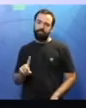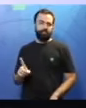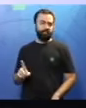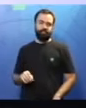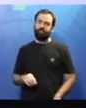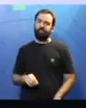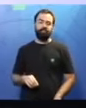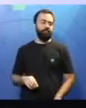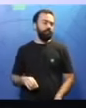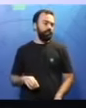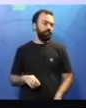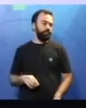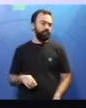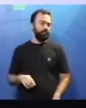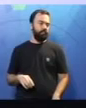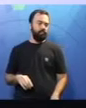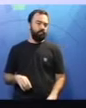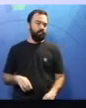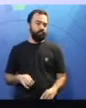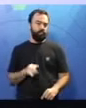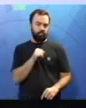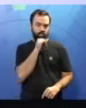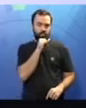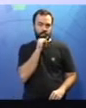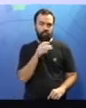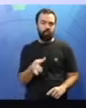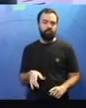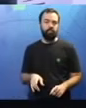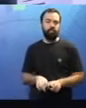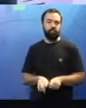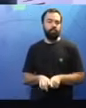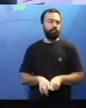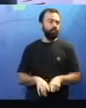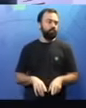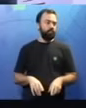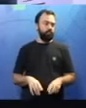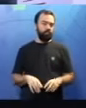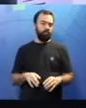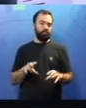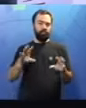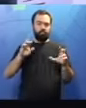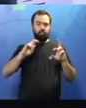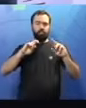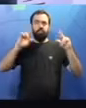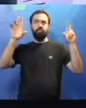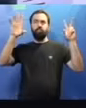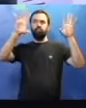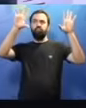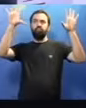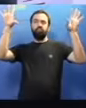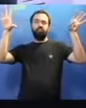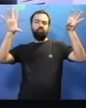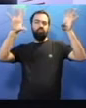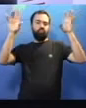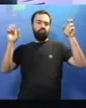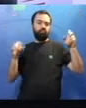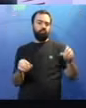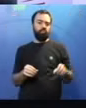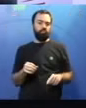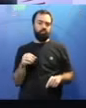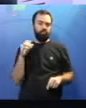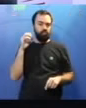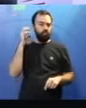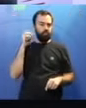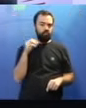outro exemplo é que no espaço não há propagação de som. E o que